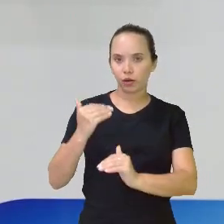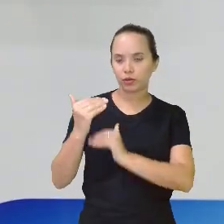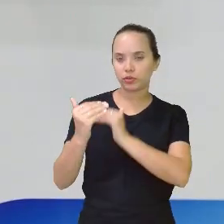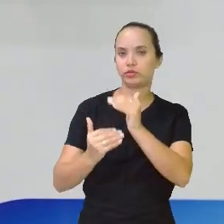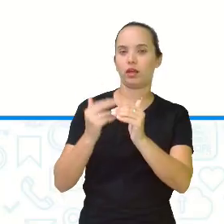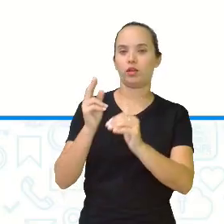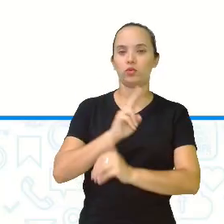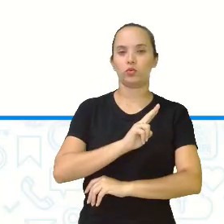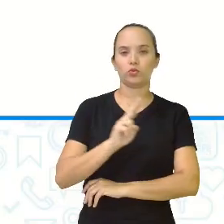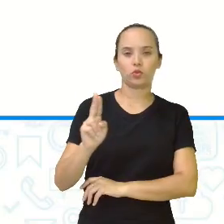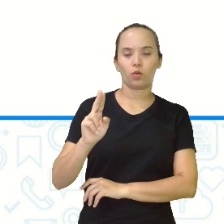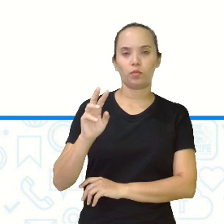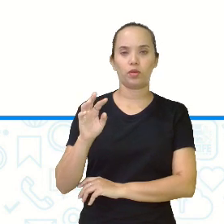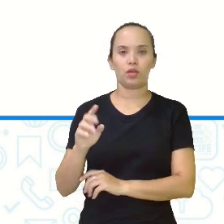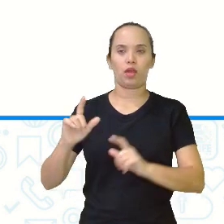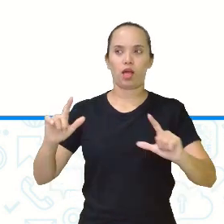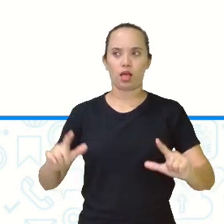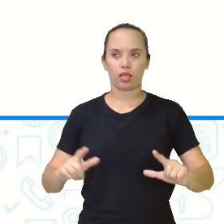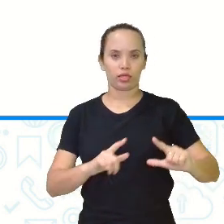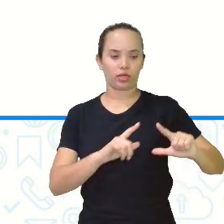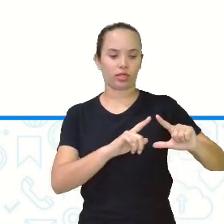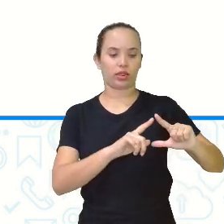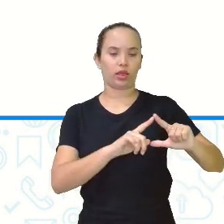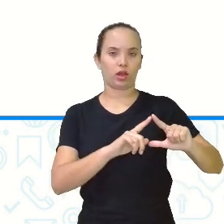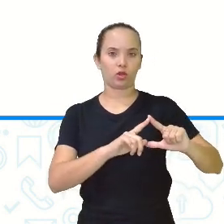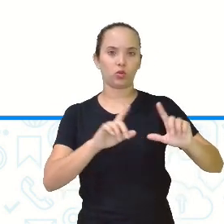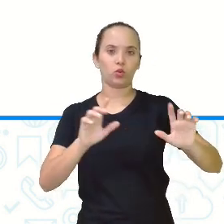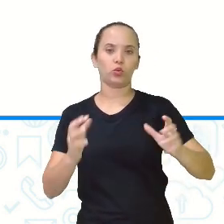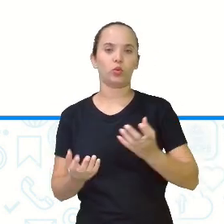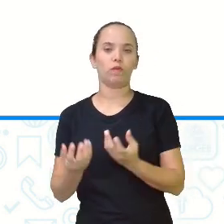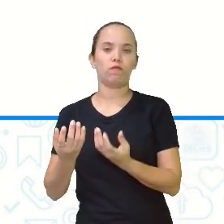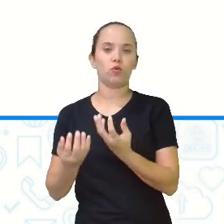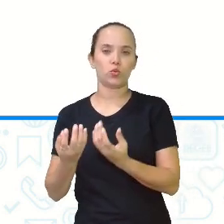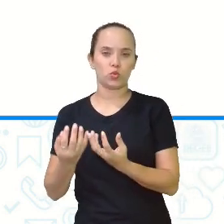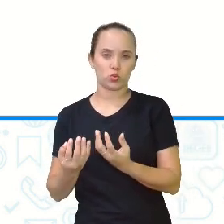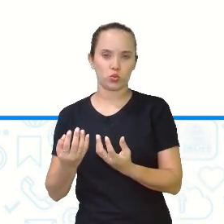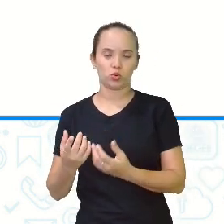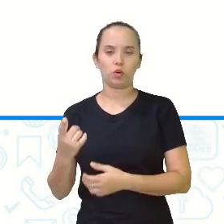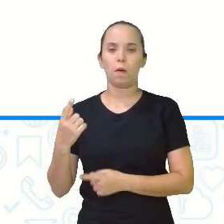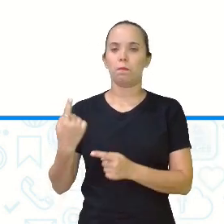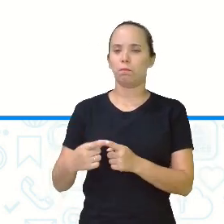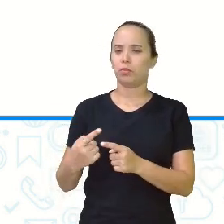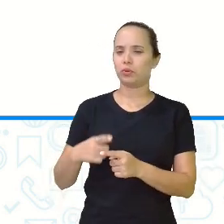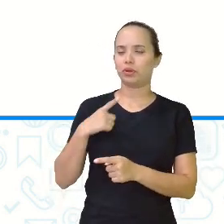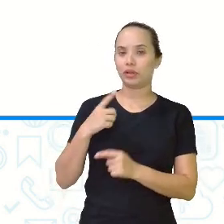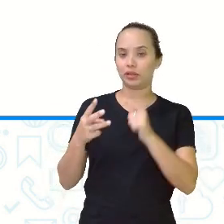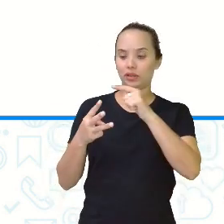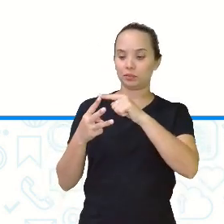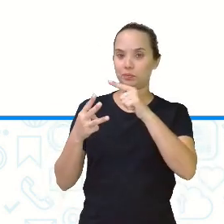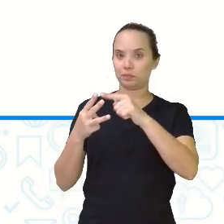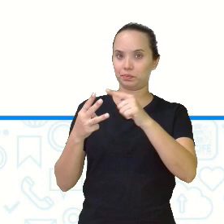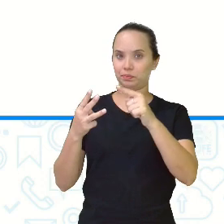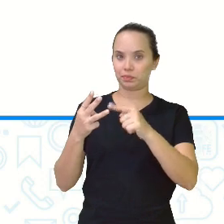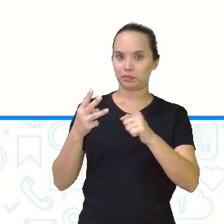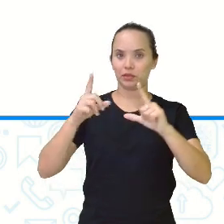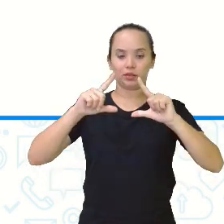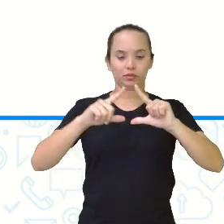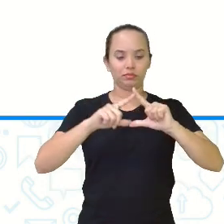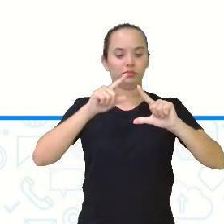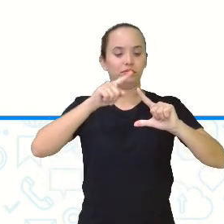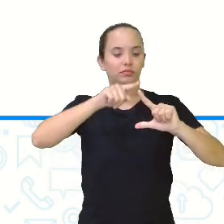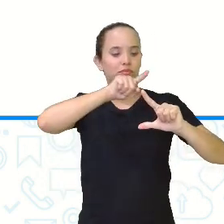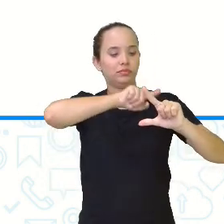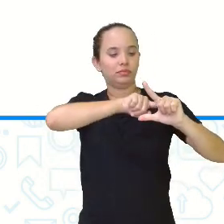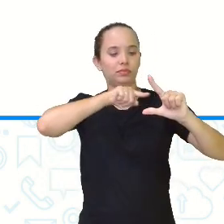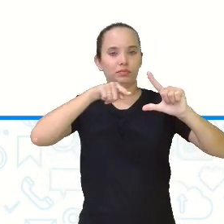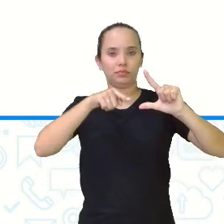é chamado do triângulo do fogo. São 3 elementos que nós precisamos ter